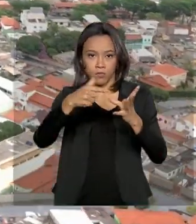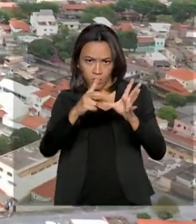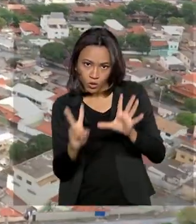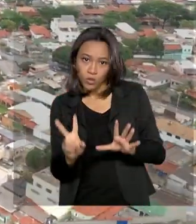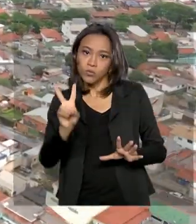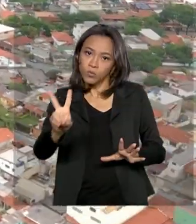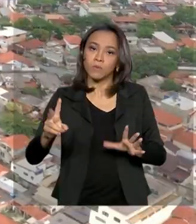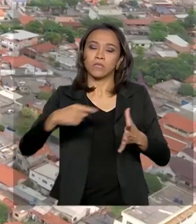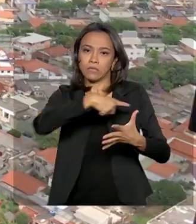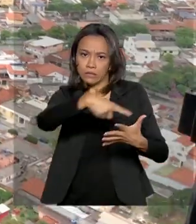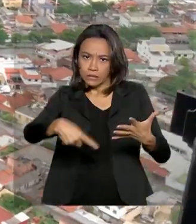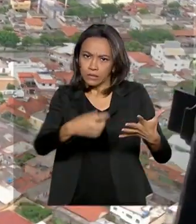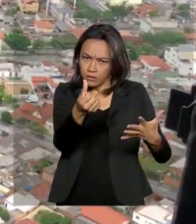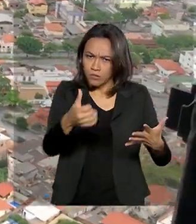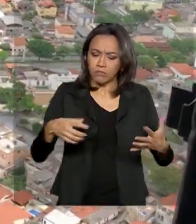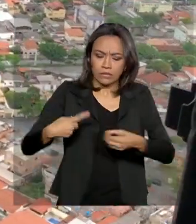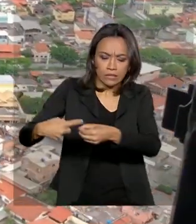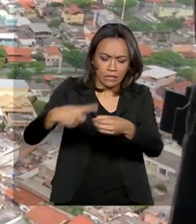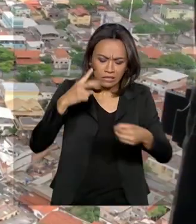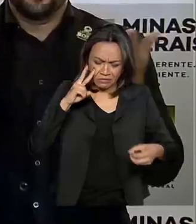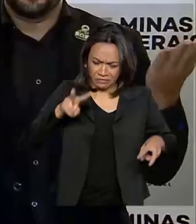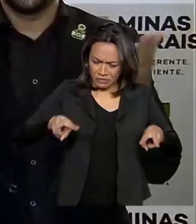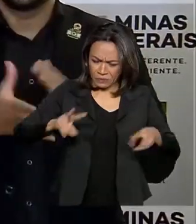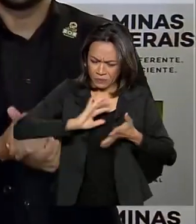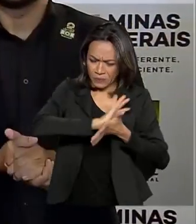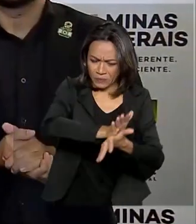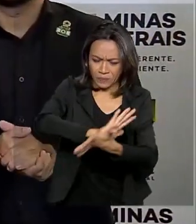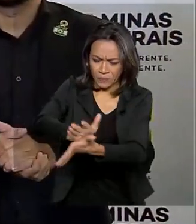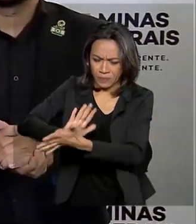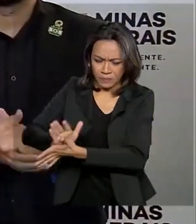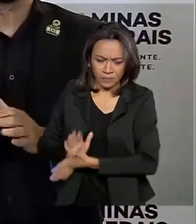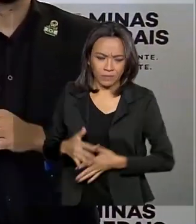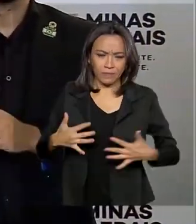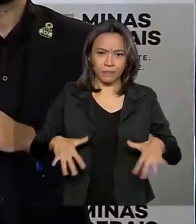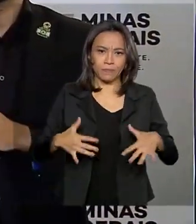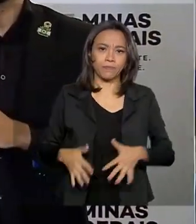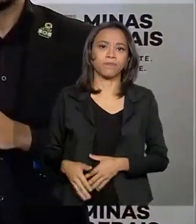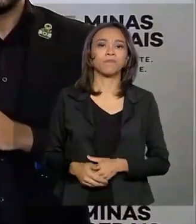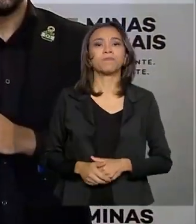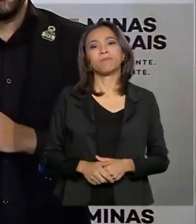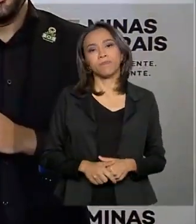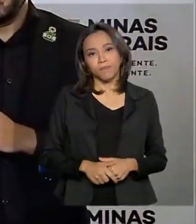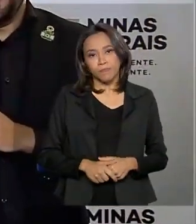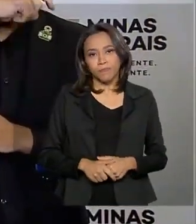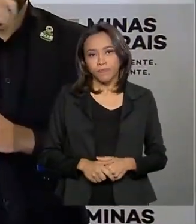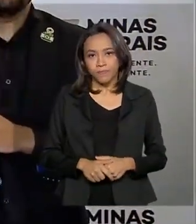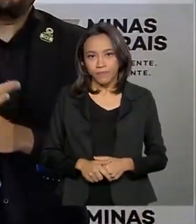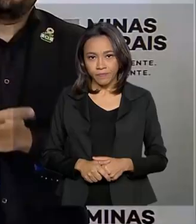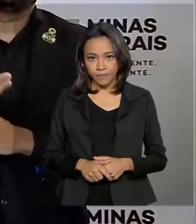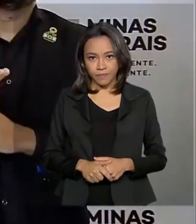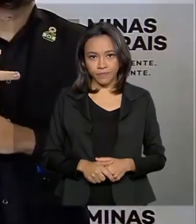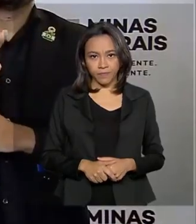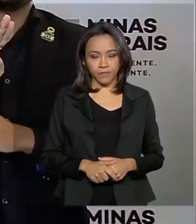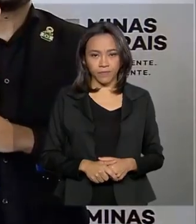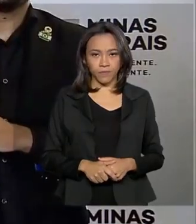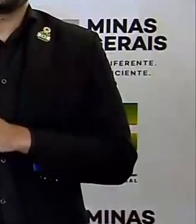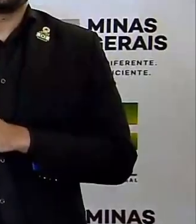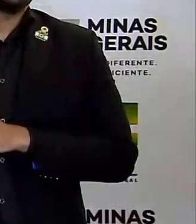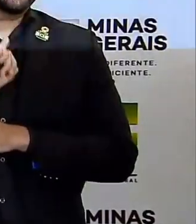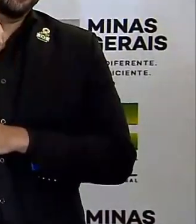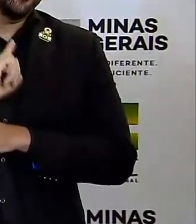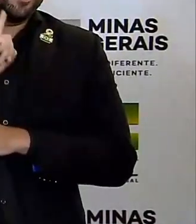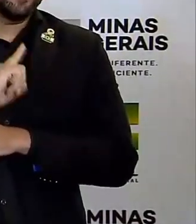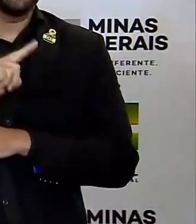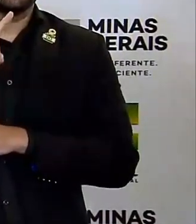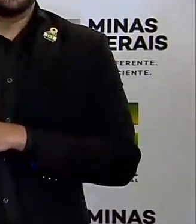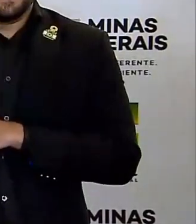rastro de destruição em todas elas. São dias difíceis para Minas Gerais, uma parte do Espírito Santo